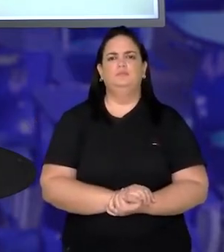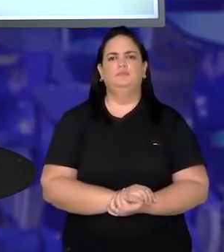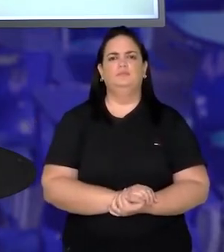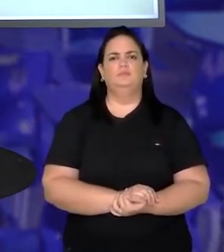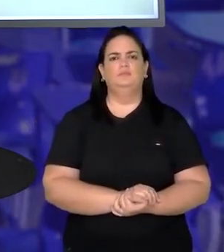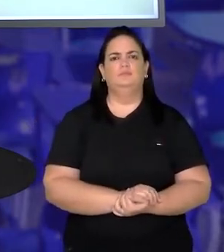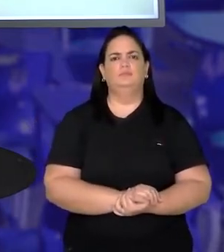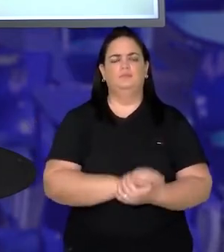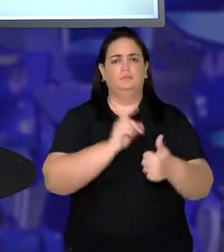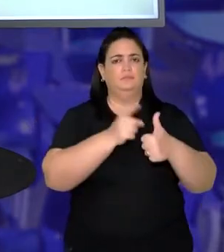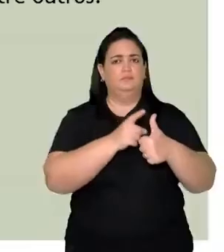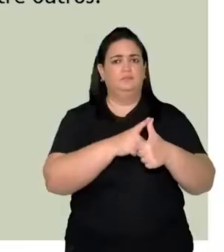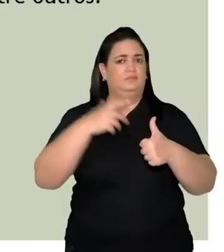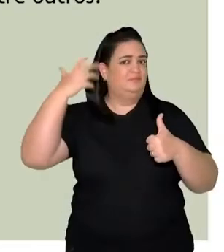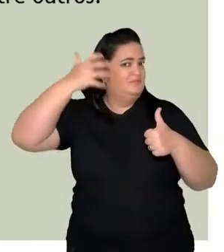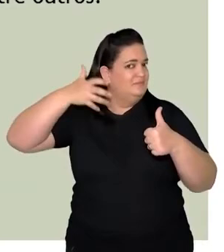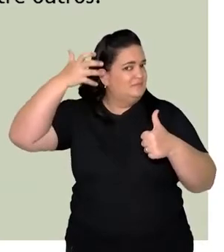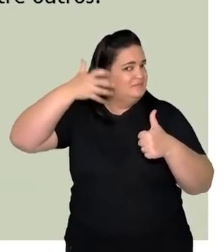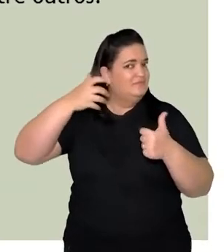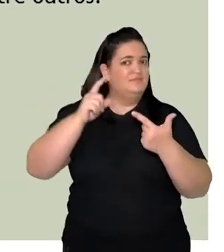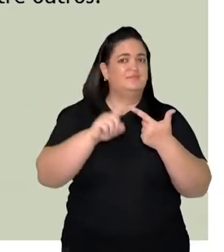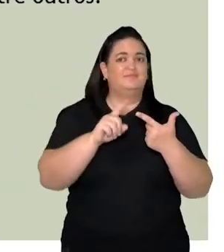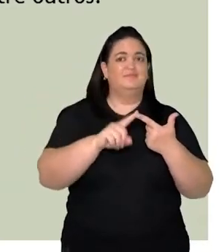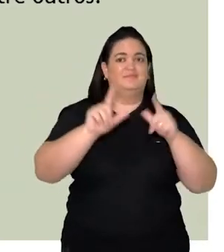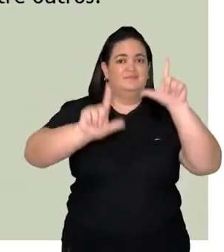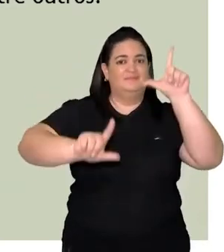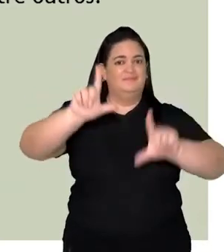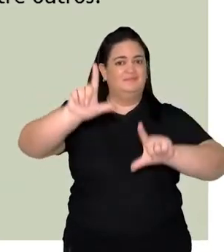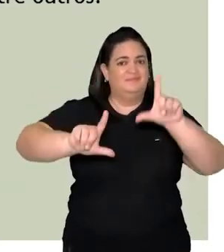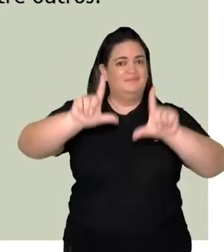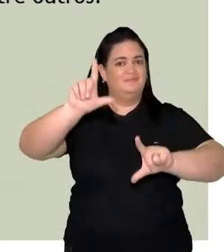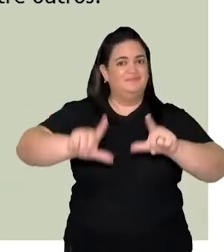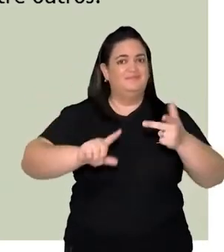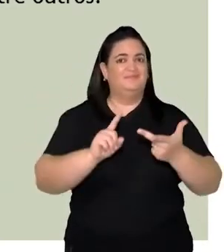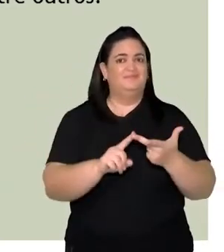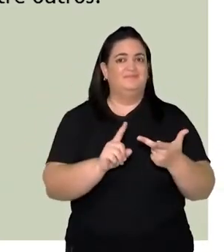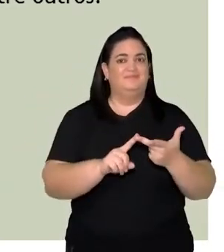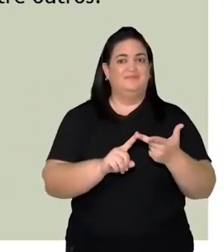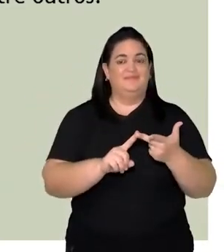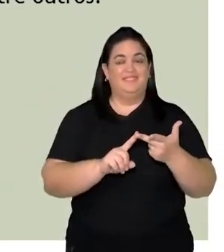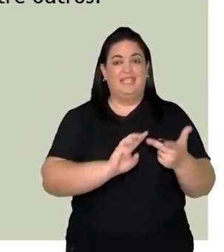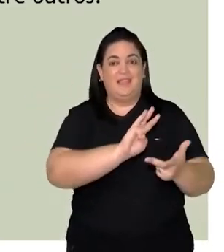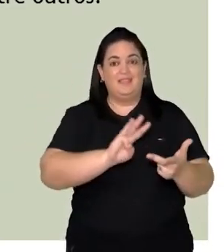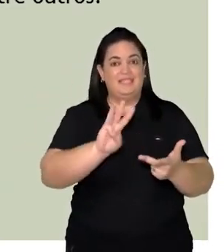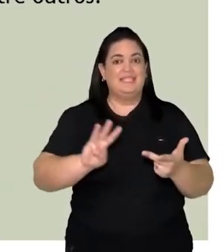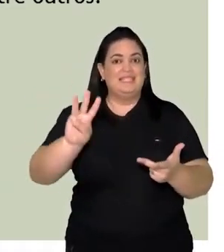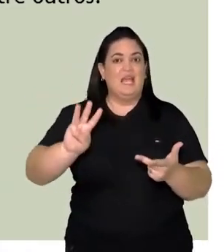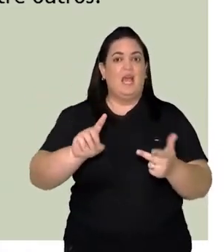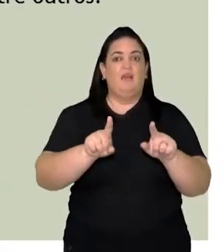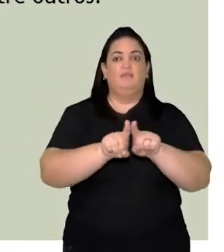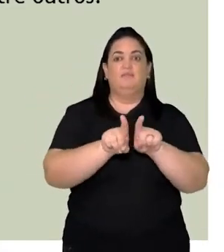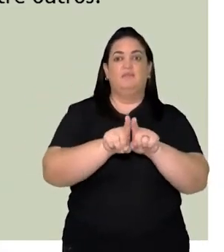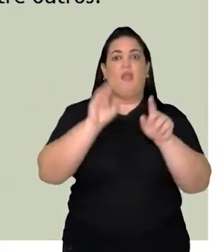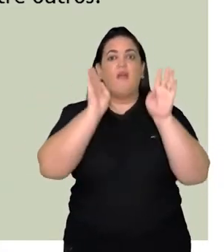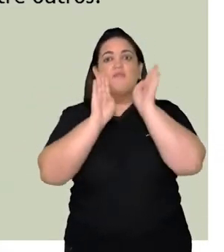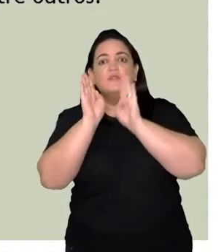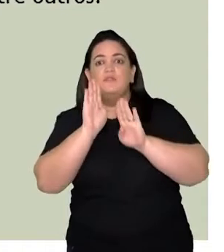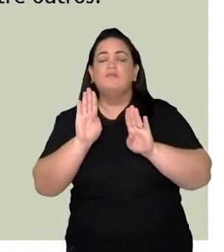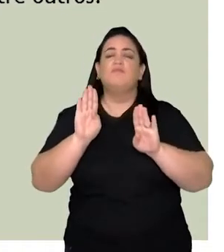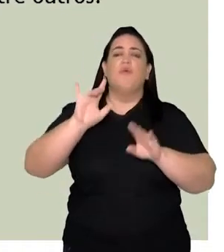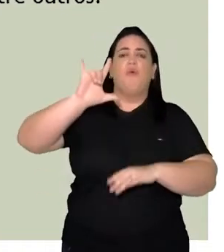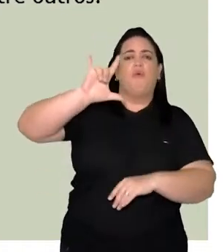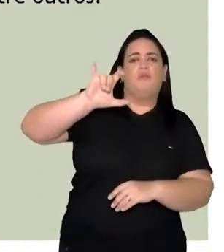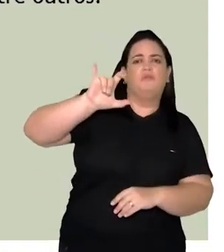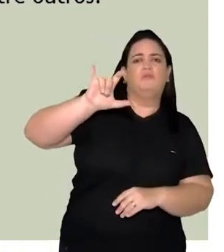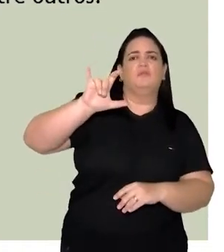aquelas divulgações. Programas de rádio, comerciais de TV, páginas virtuais como sites, Facebook,